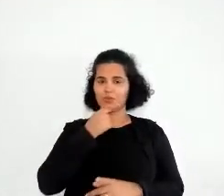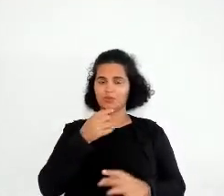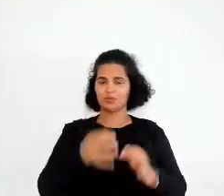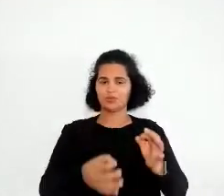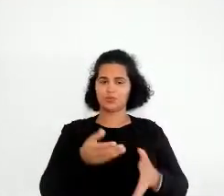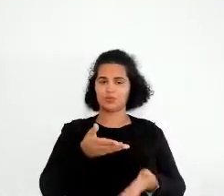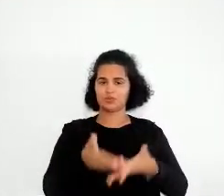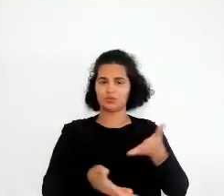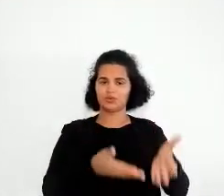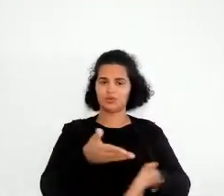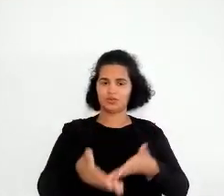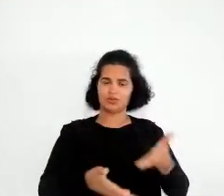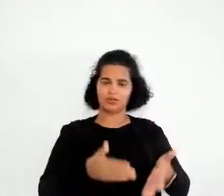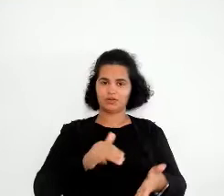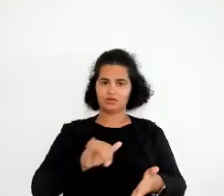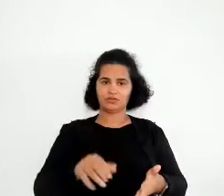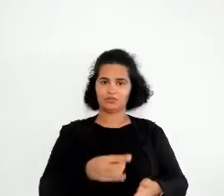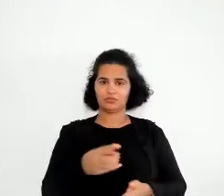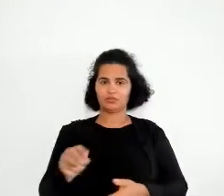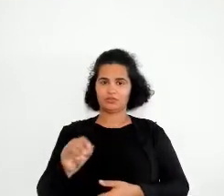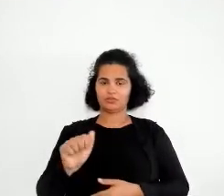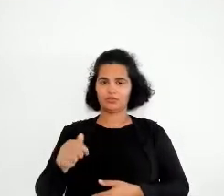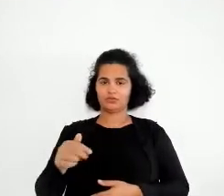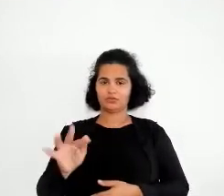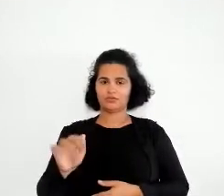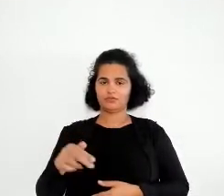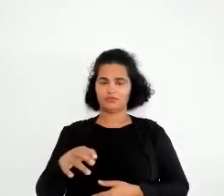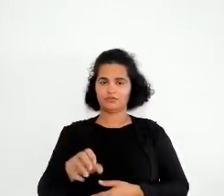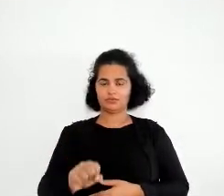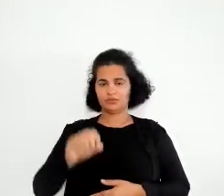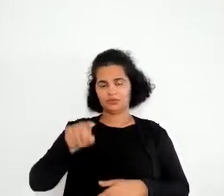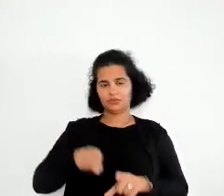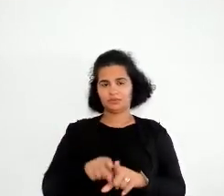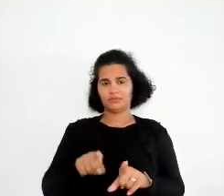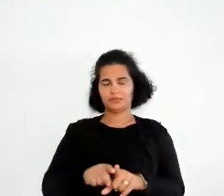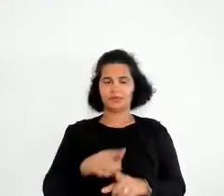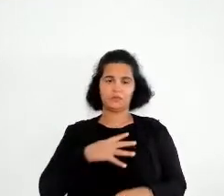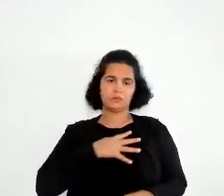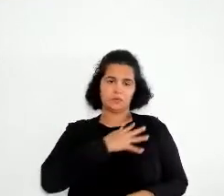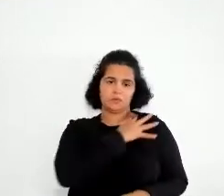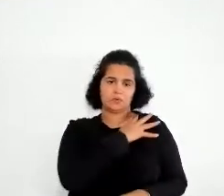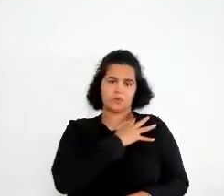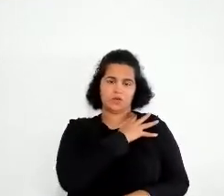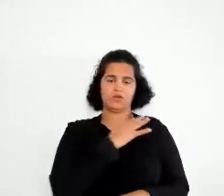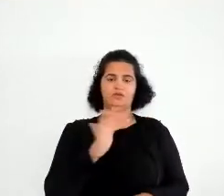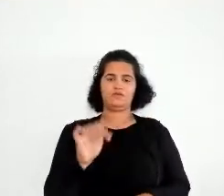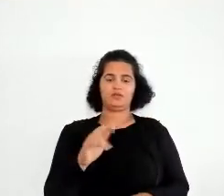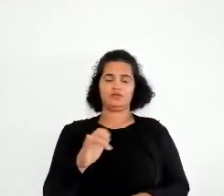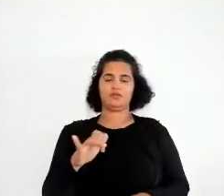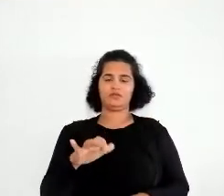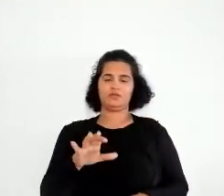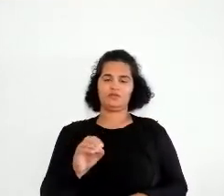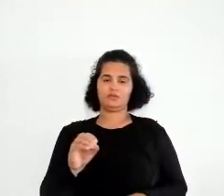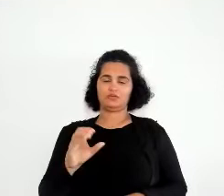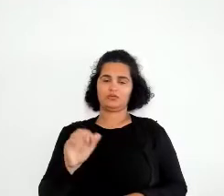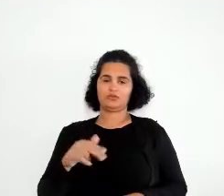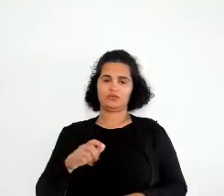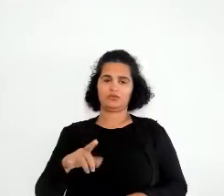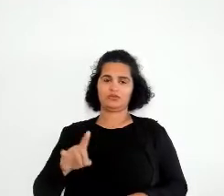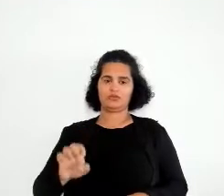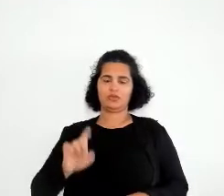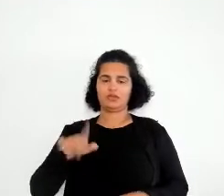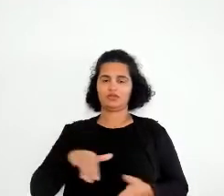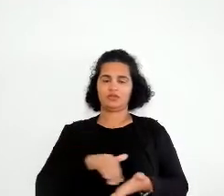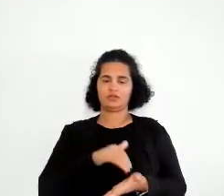Também registramos a presença do Coronel Francisco Caninder de Araújo, Secretário de Estado da Segurança Pública e da